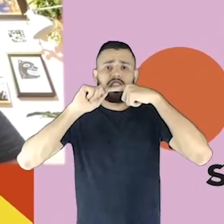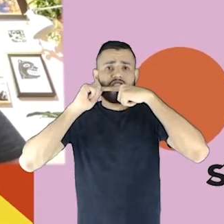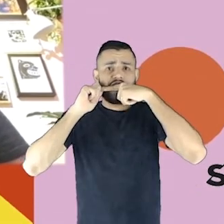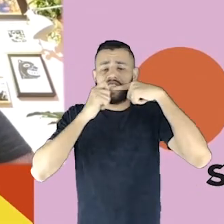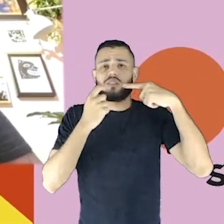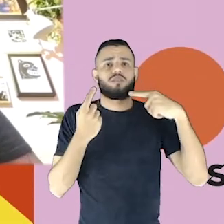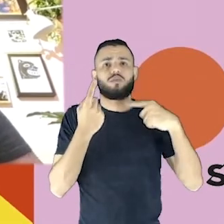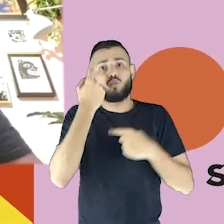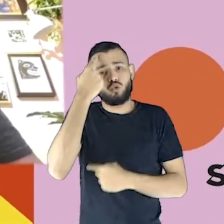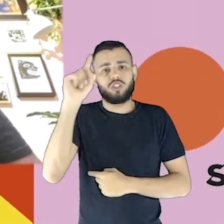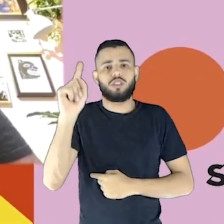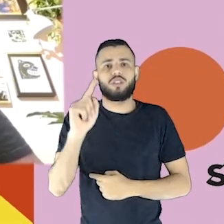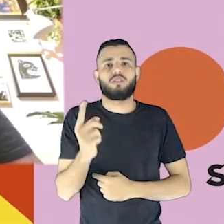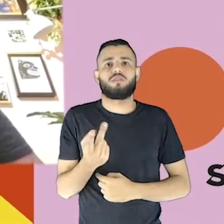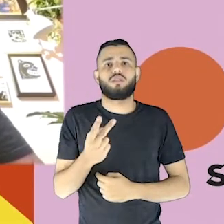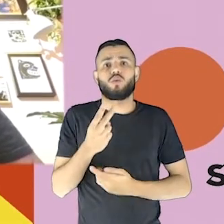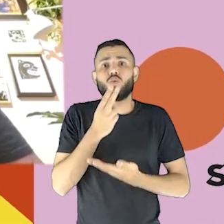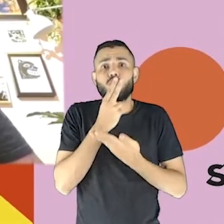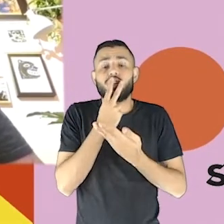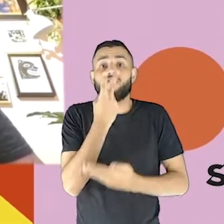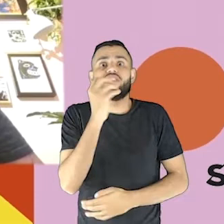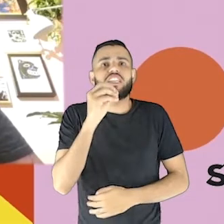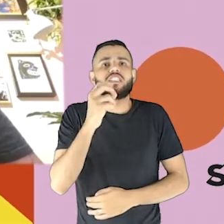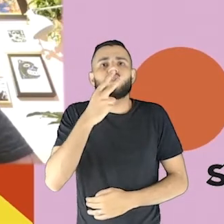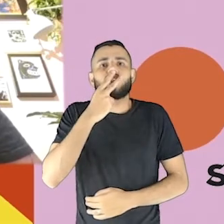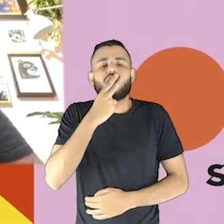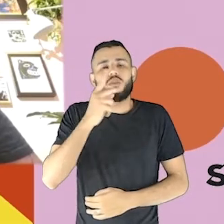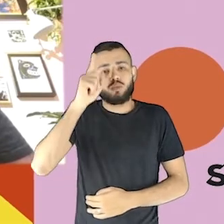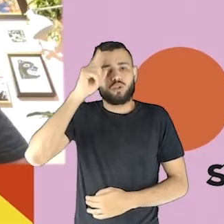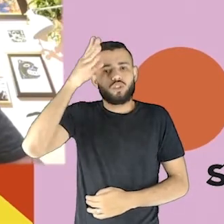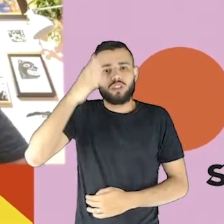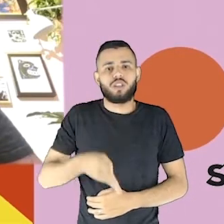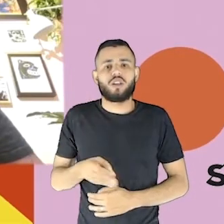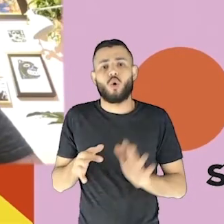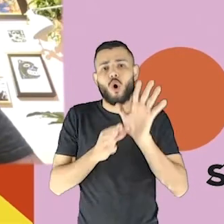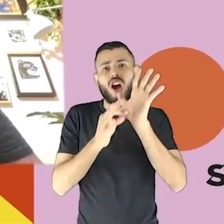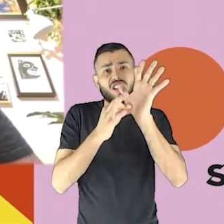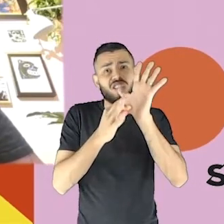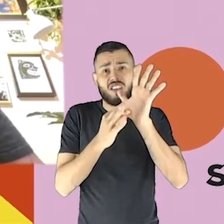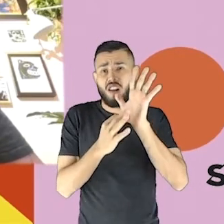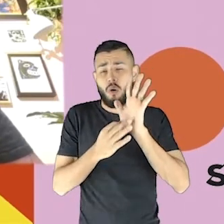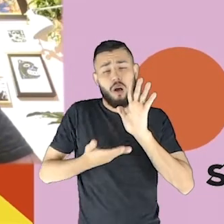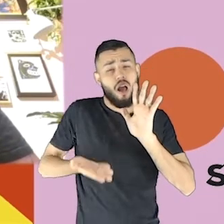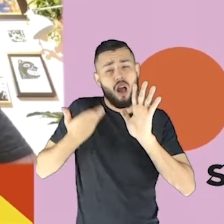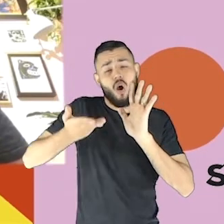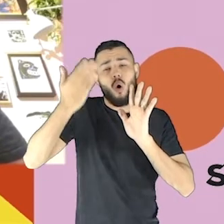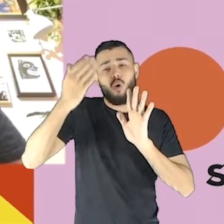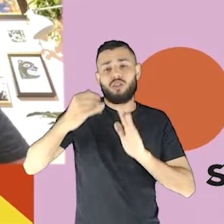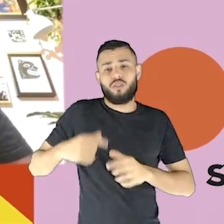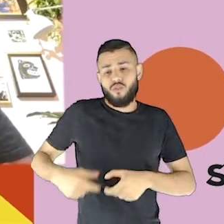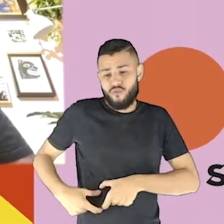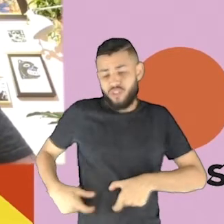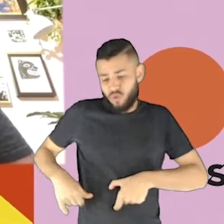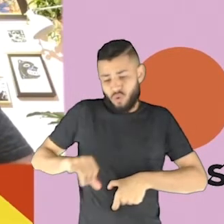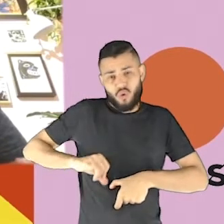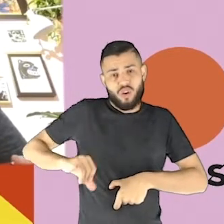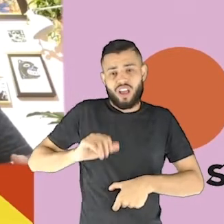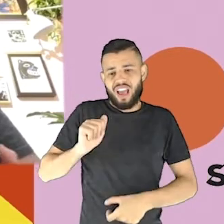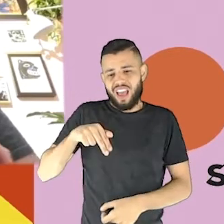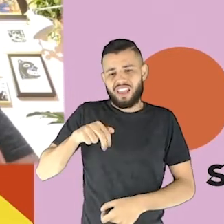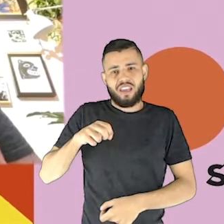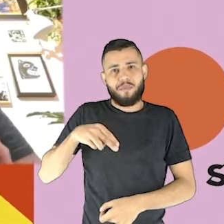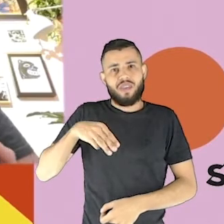promover saúde? Fumava um maço de cigarro por dia. Eu não tinha saúde nenhuma. Estava com colesterol alto, com gordura no fígado, com anemia, com